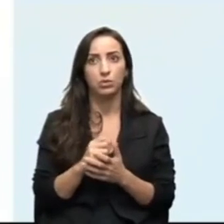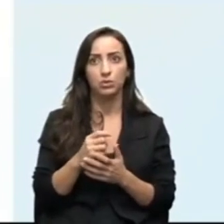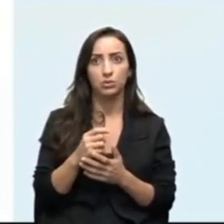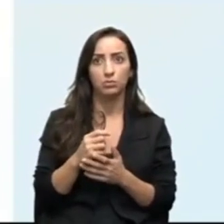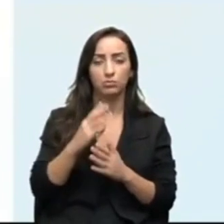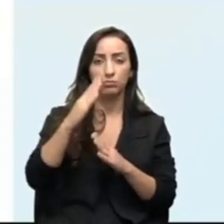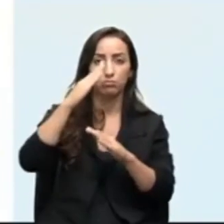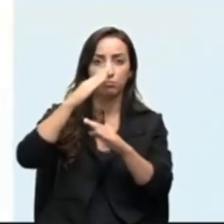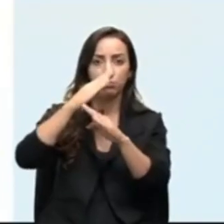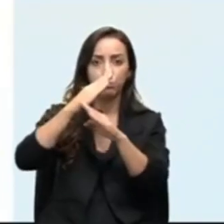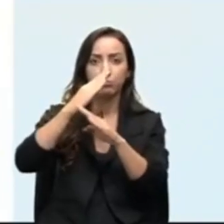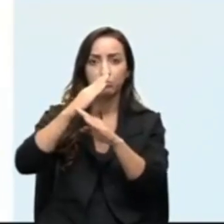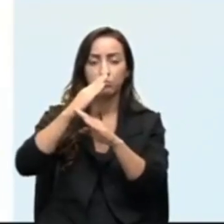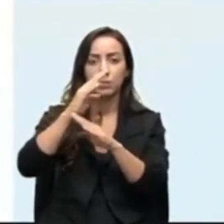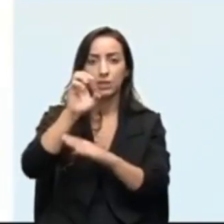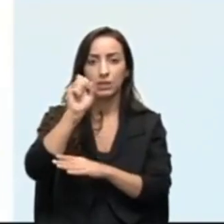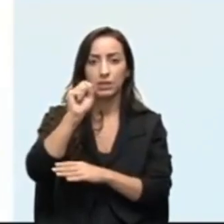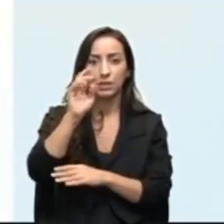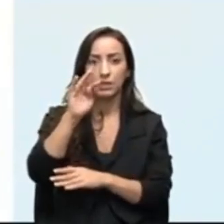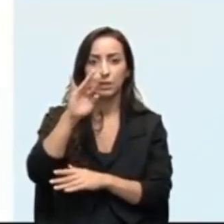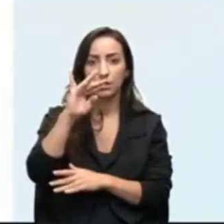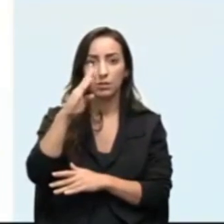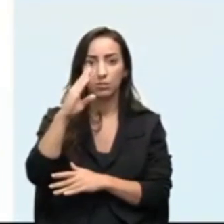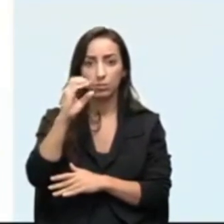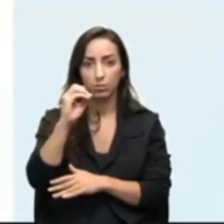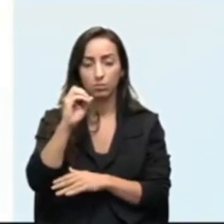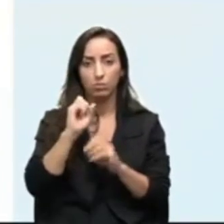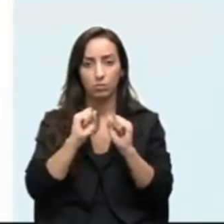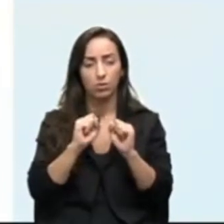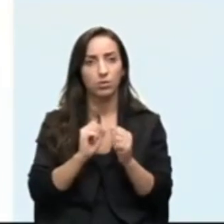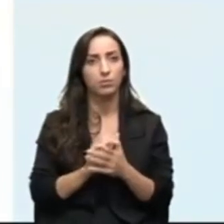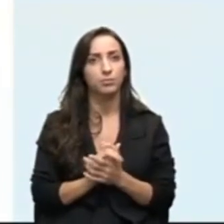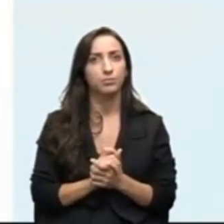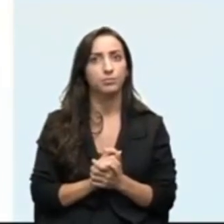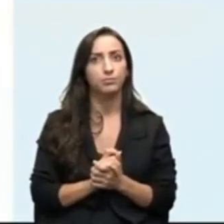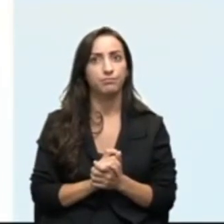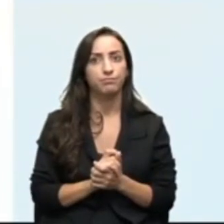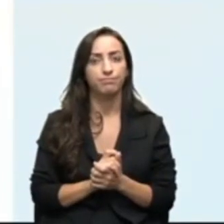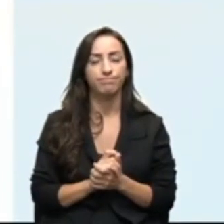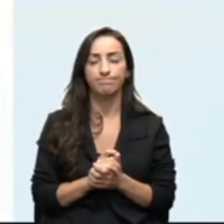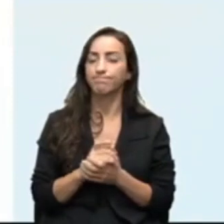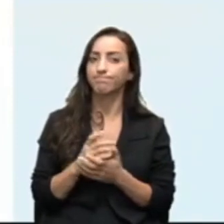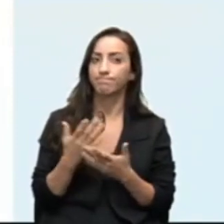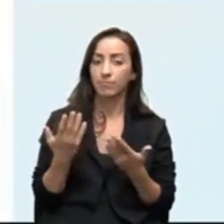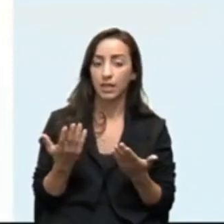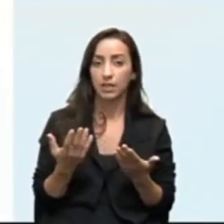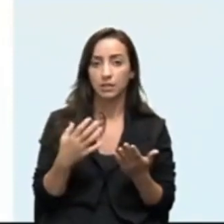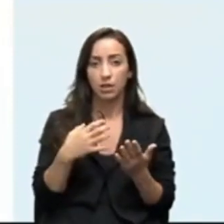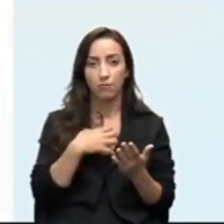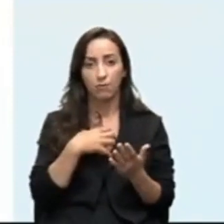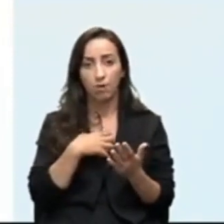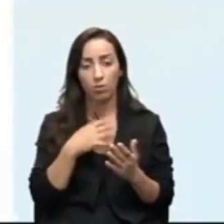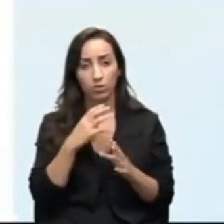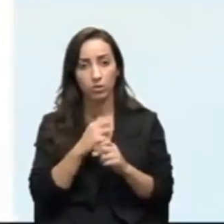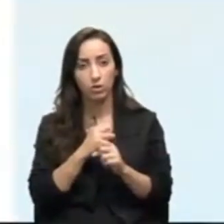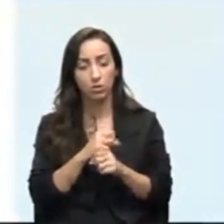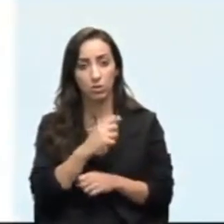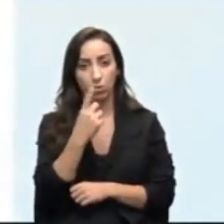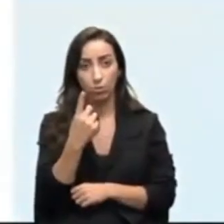estribo inclinado na nossa viga, tá? Então, esse é o modelo de cálculo 1.